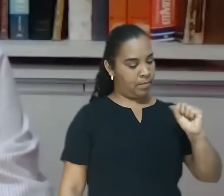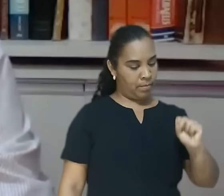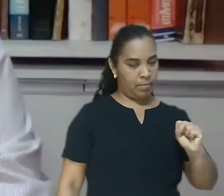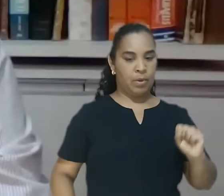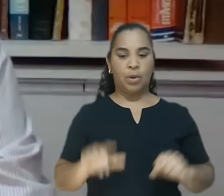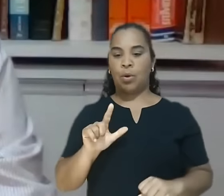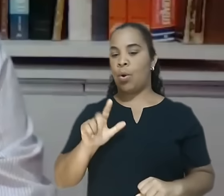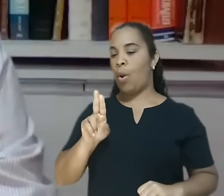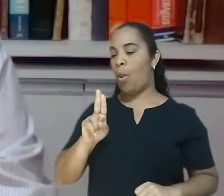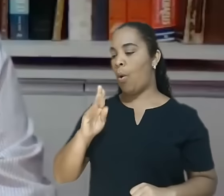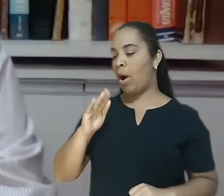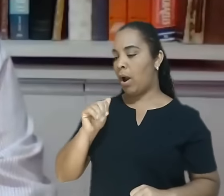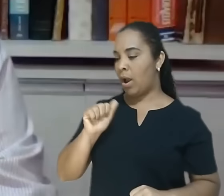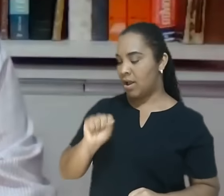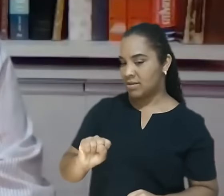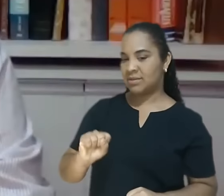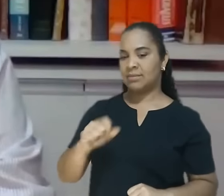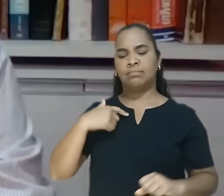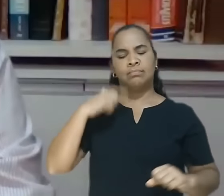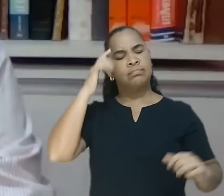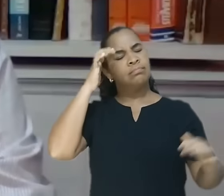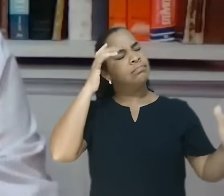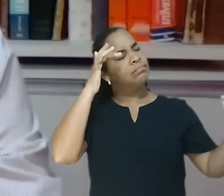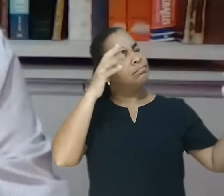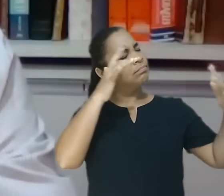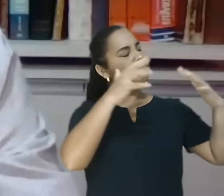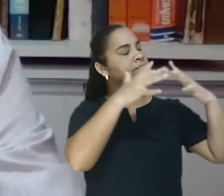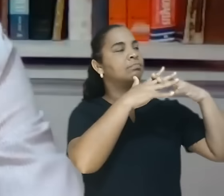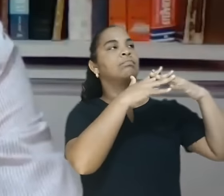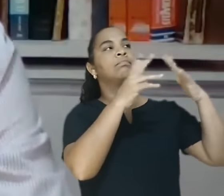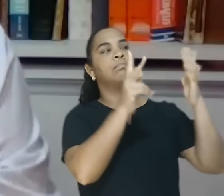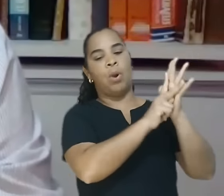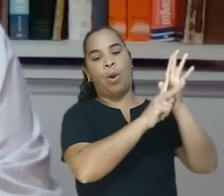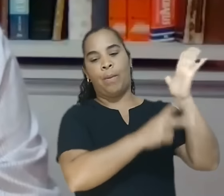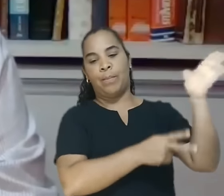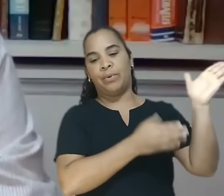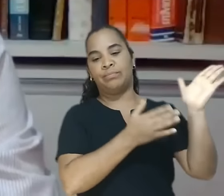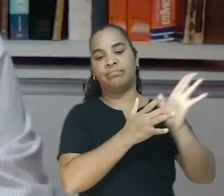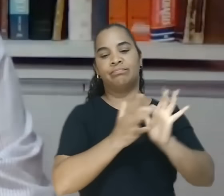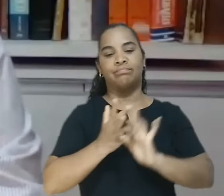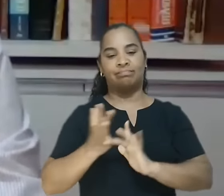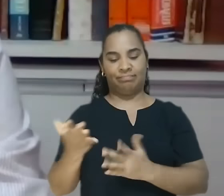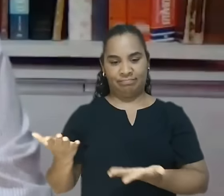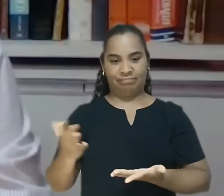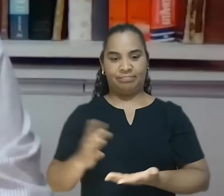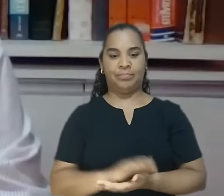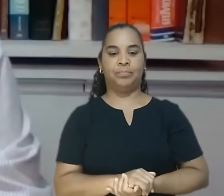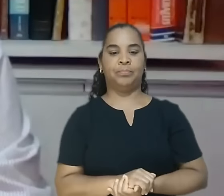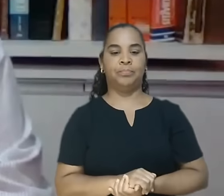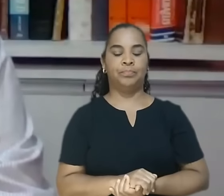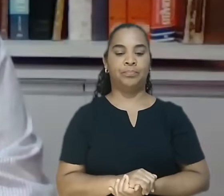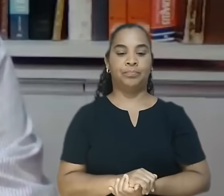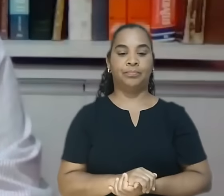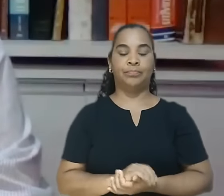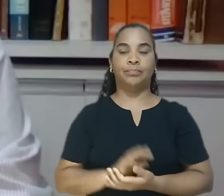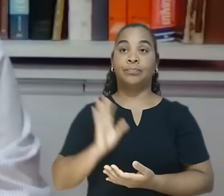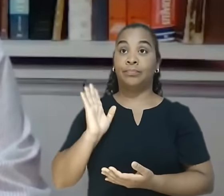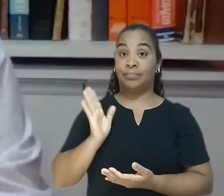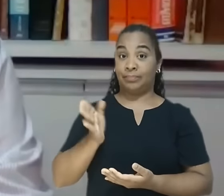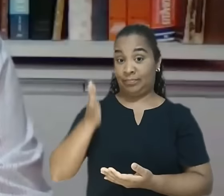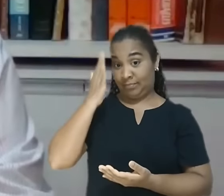sintonia Muito grande Com os feitos Do Cristo Com o amor de Jesus Derramado Na antiga Palestina Pela Galileia Samaria